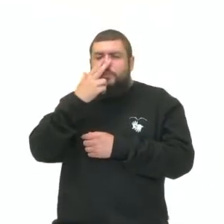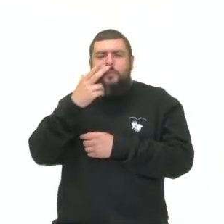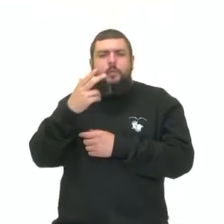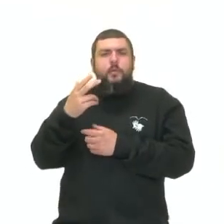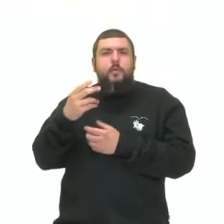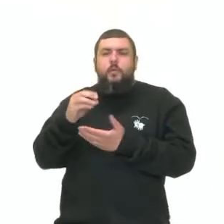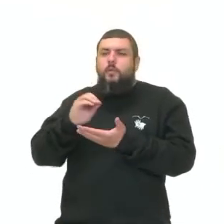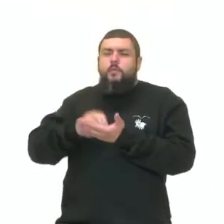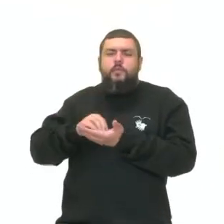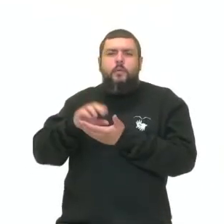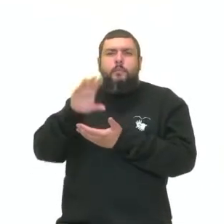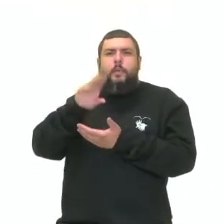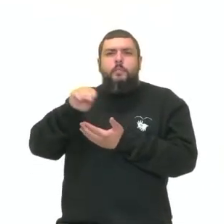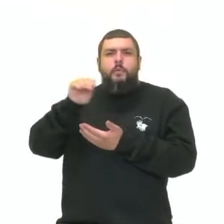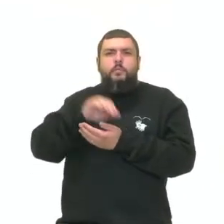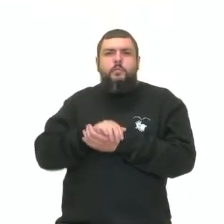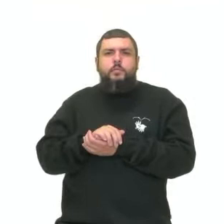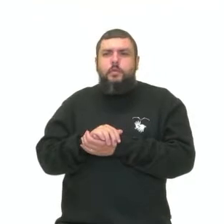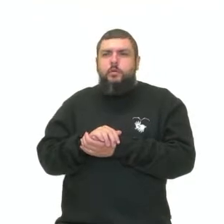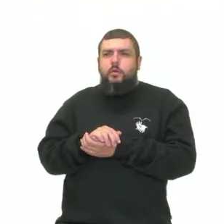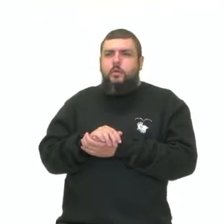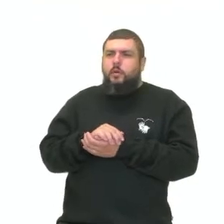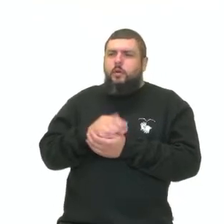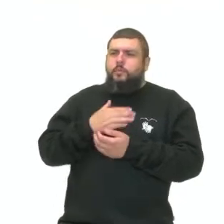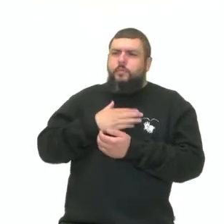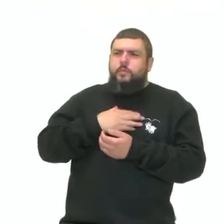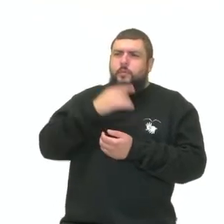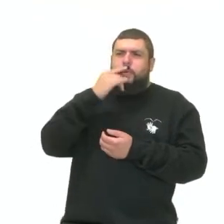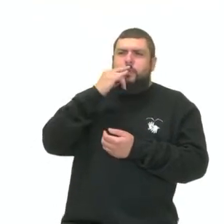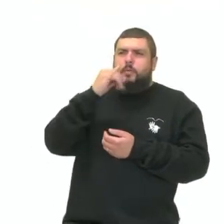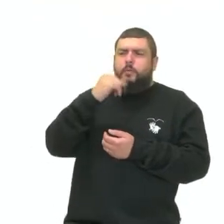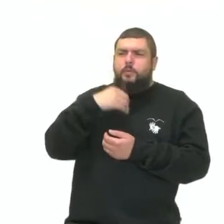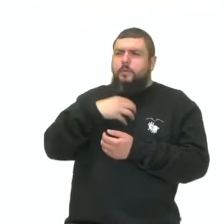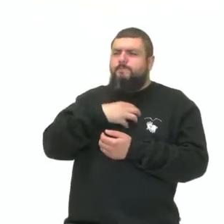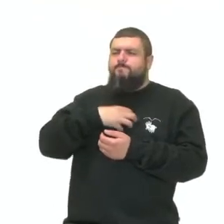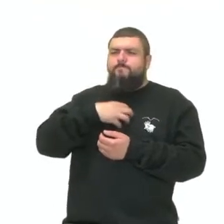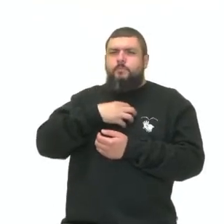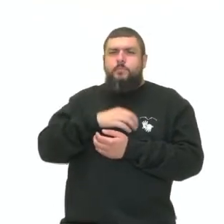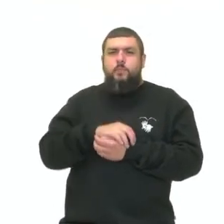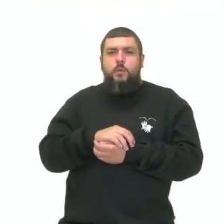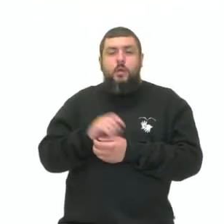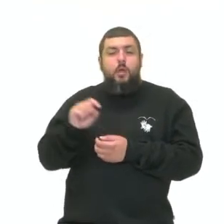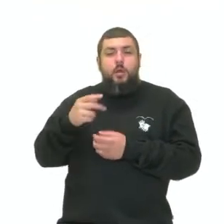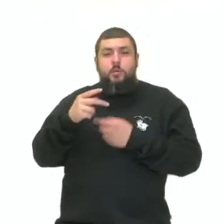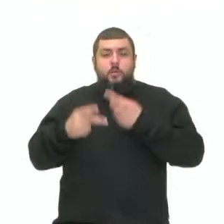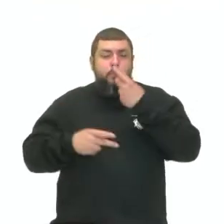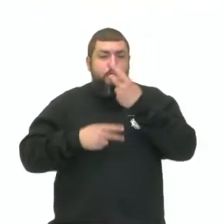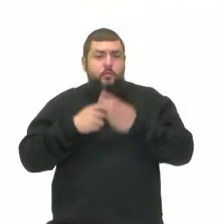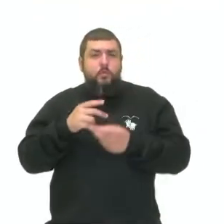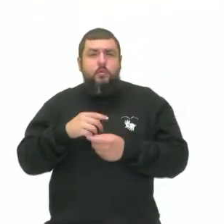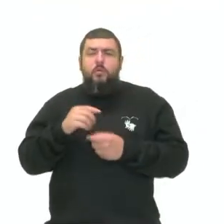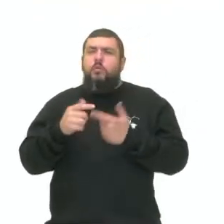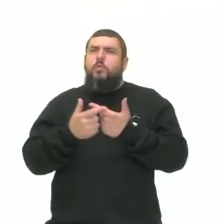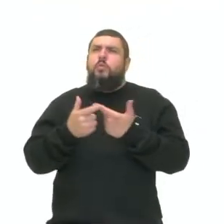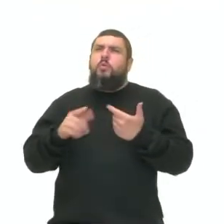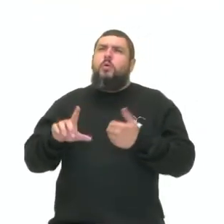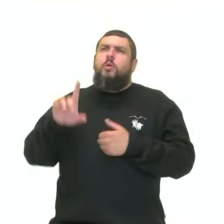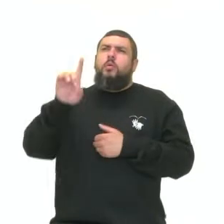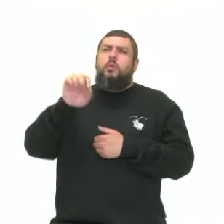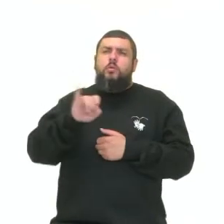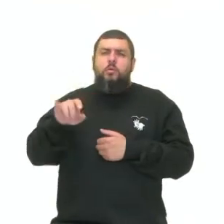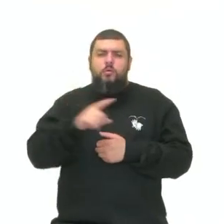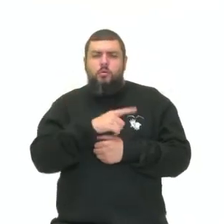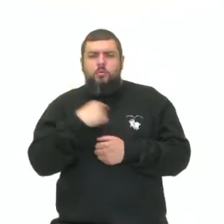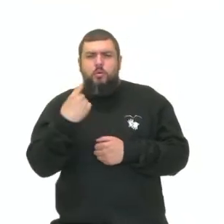água na fervura minha e do pai. Vivia repetindo que era graça de Deus se a gente fosse tudo para um convento